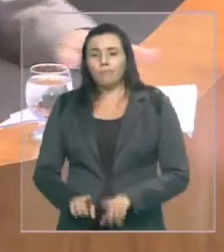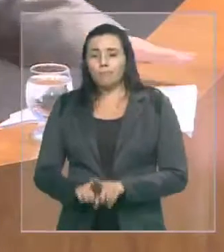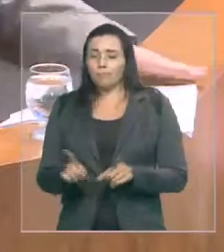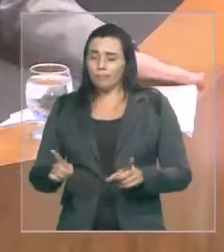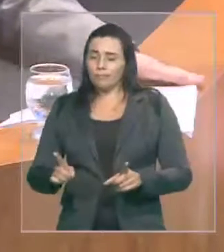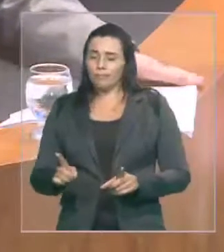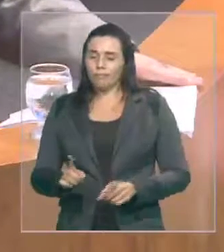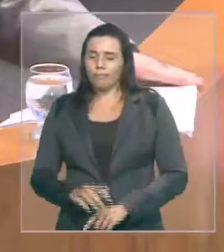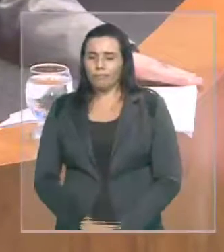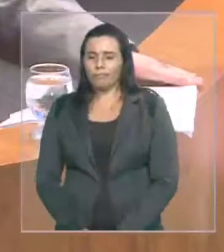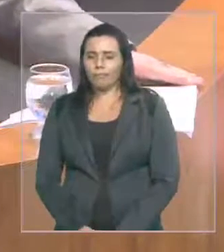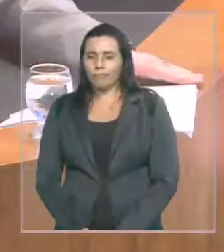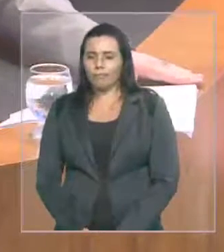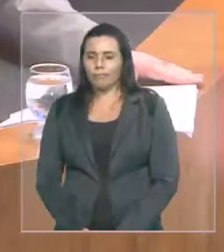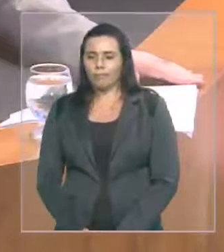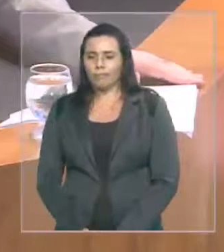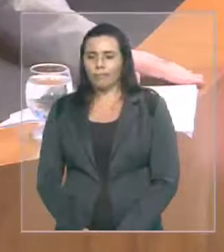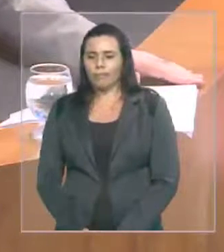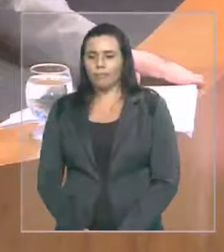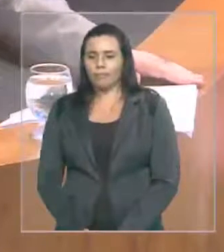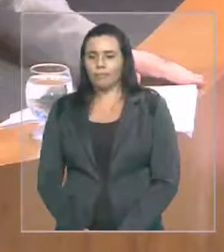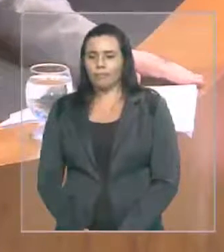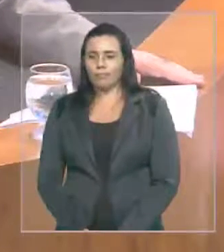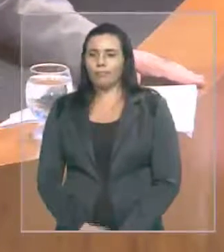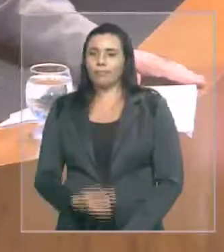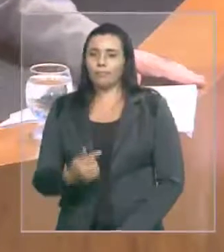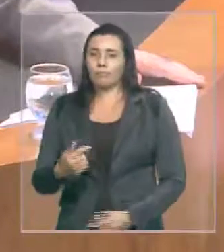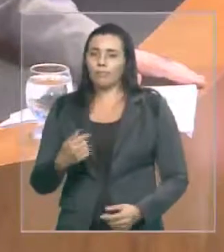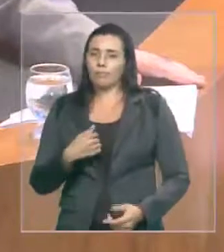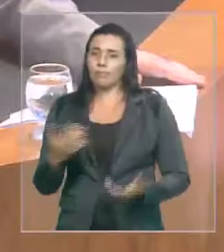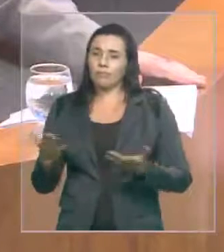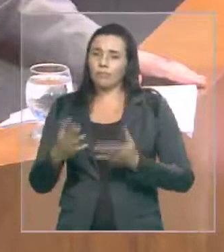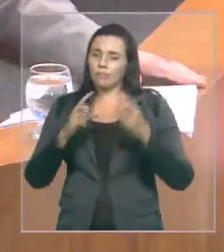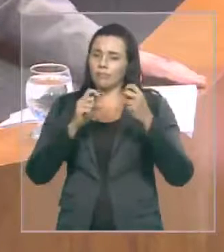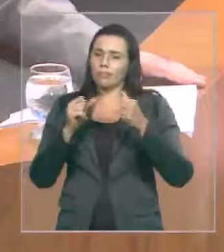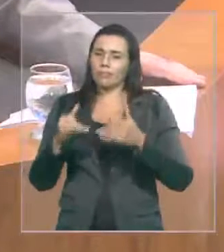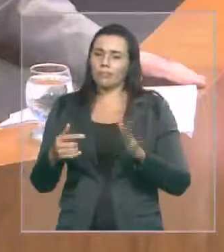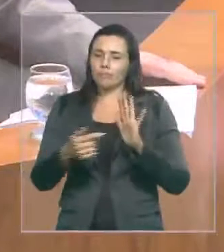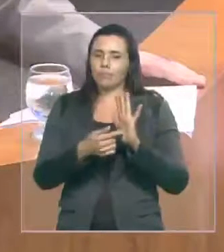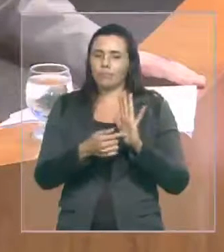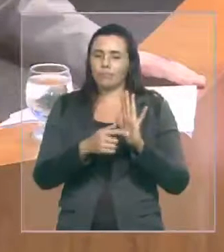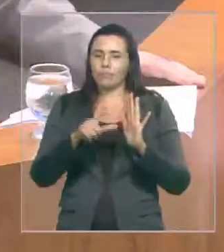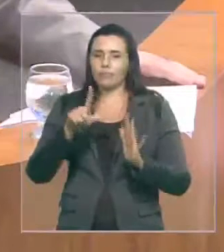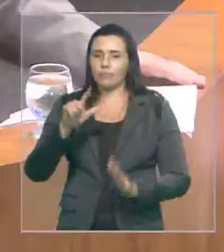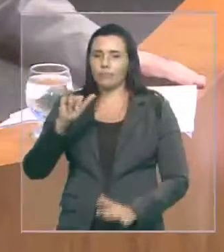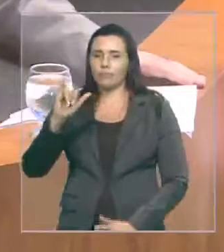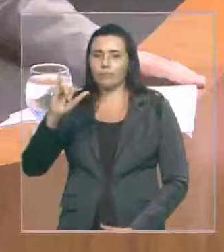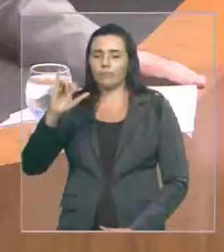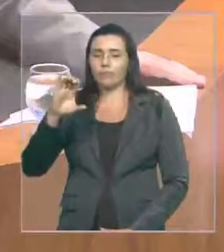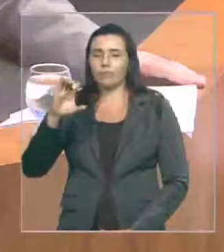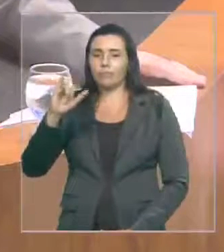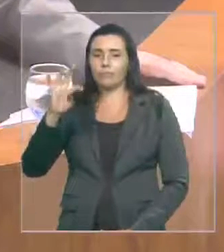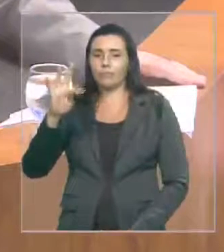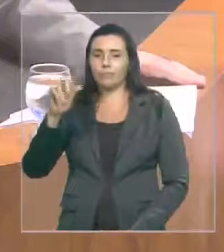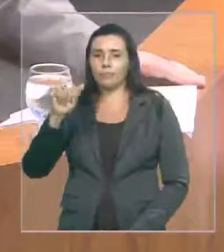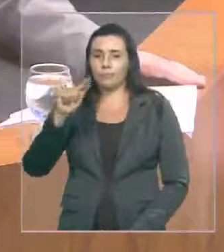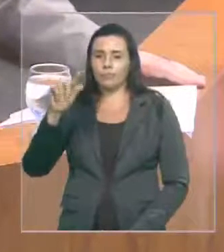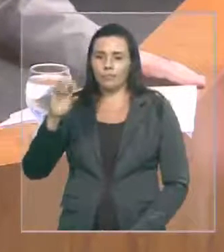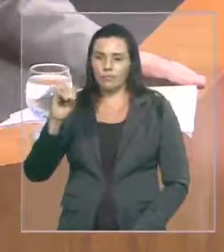Mas eu vou tratar da licitação, mas eu preciso só, en passant, fazer um registro